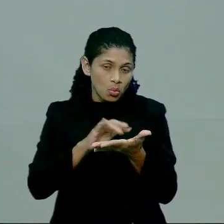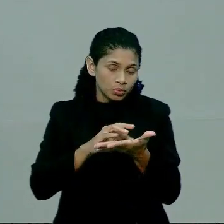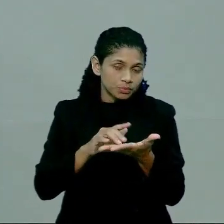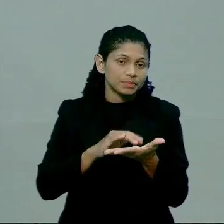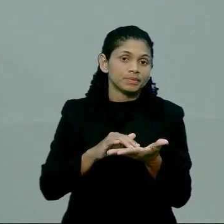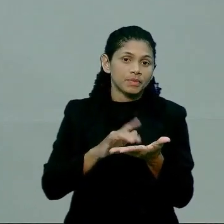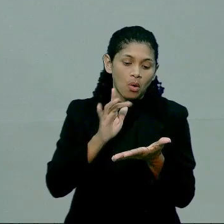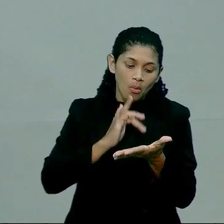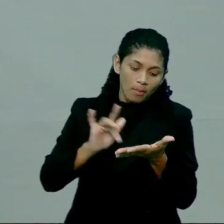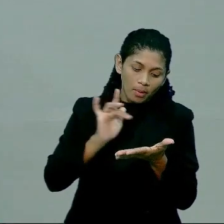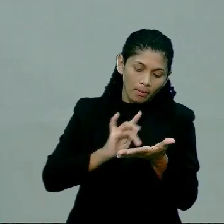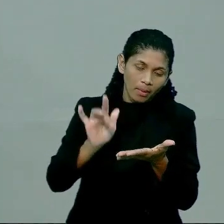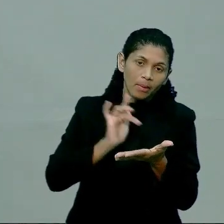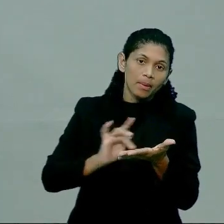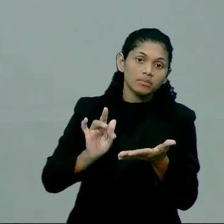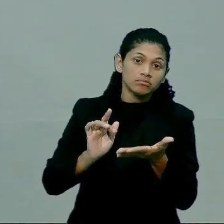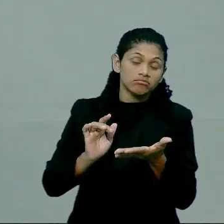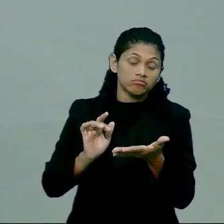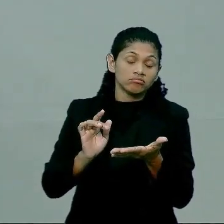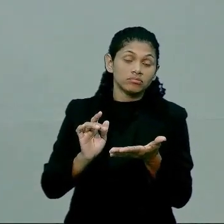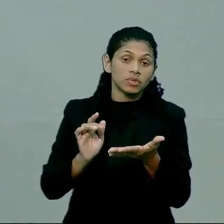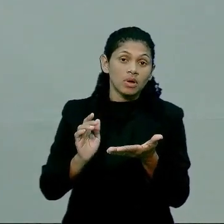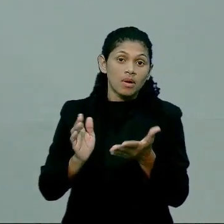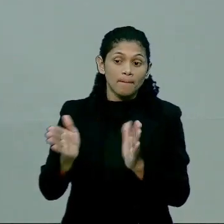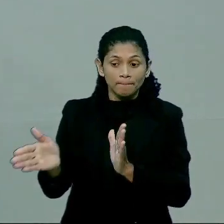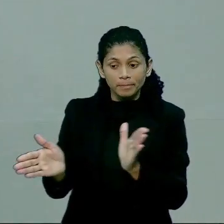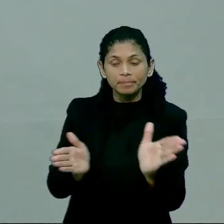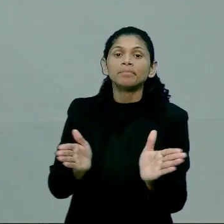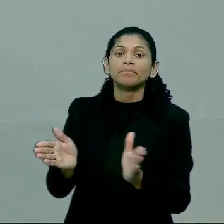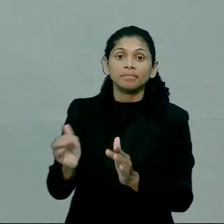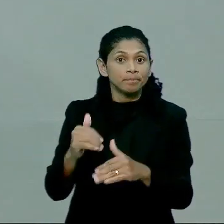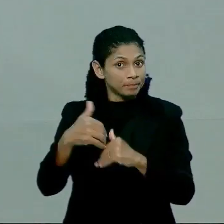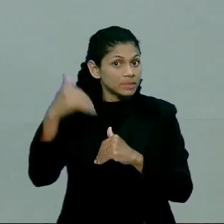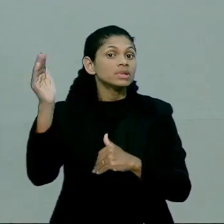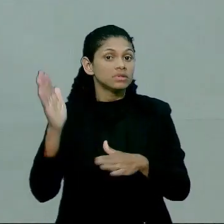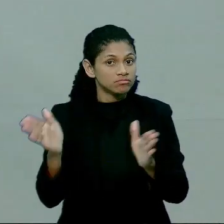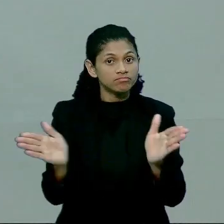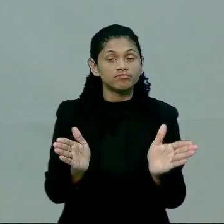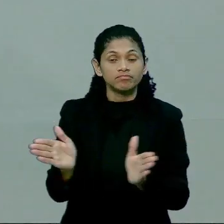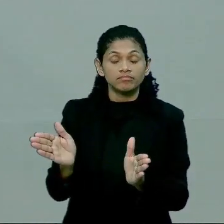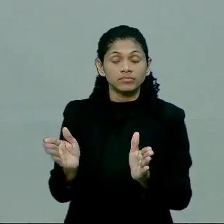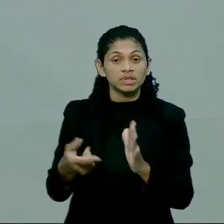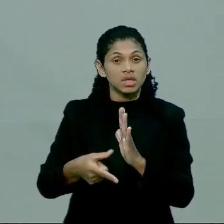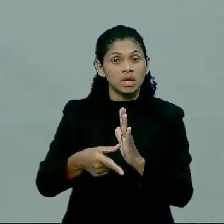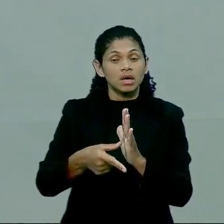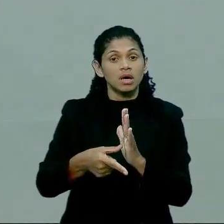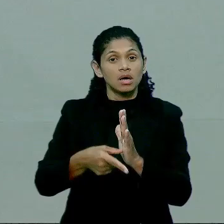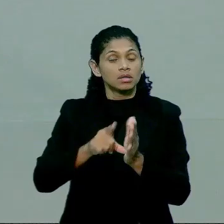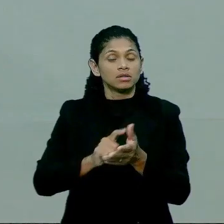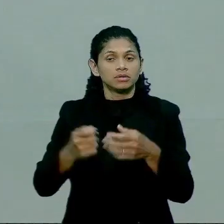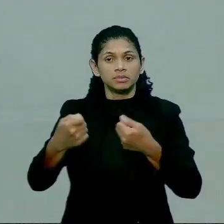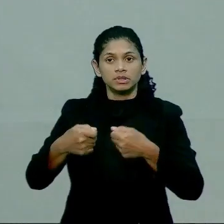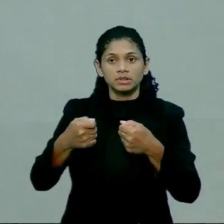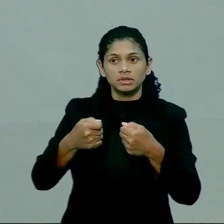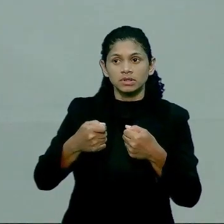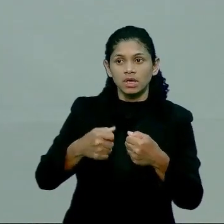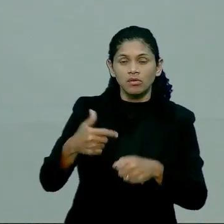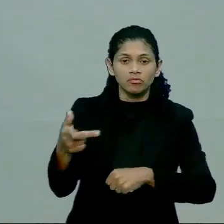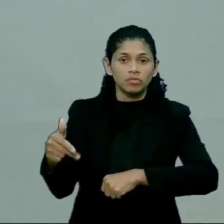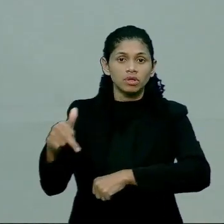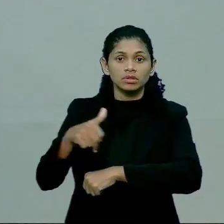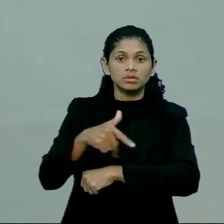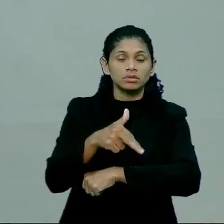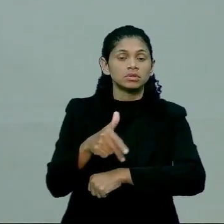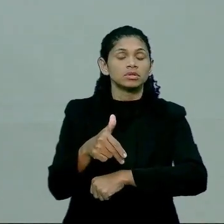mas acessível né para todos porque antigamente para você comprar o jornal você teria que se deslocar um esquina Às vezes tem um jornaleiro ali